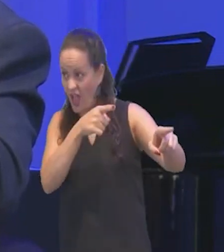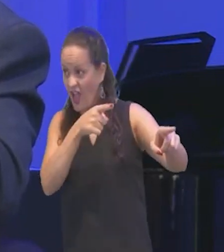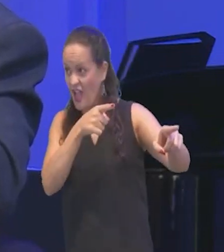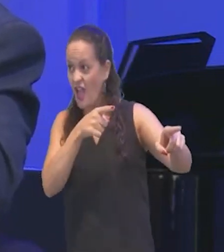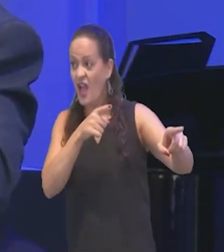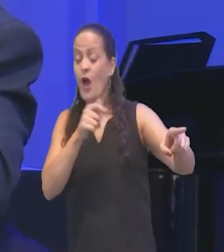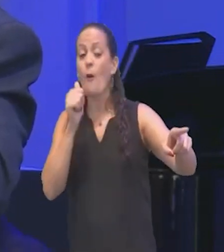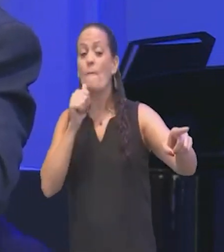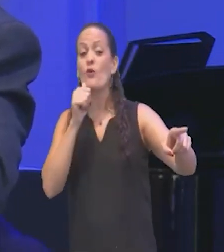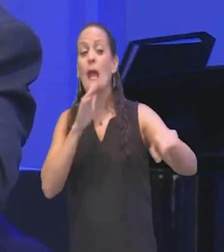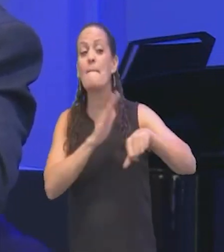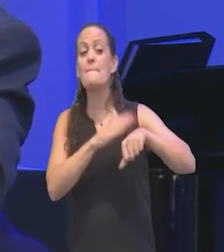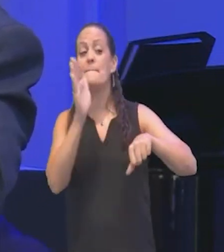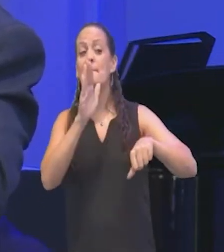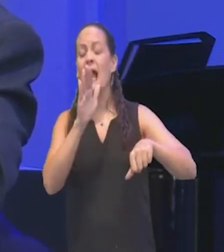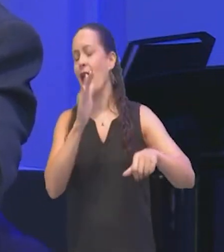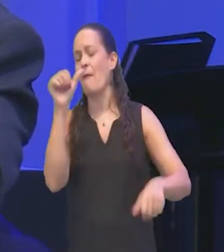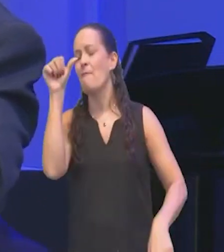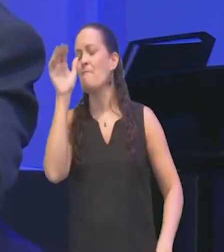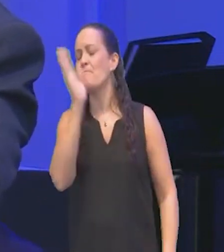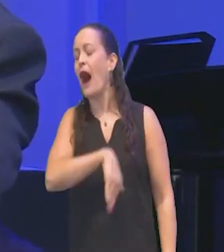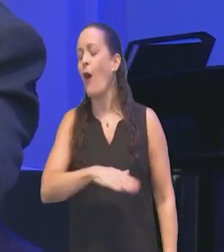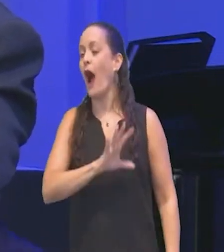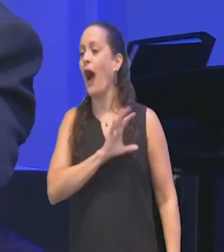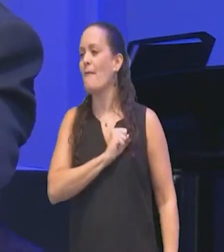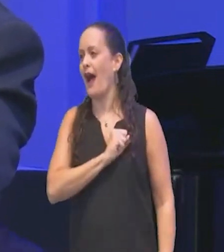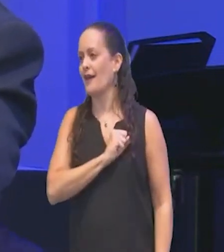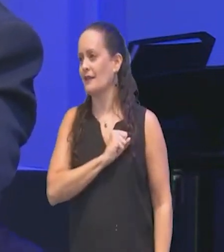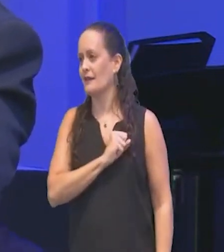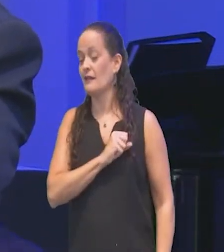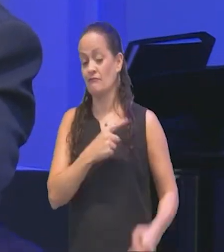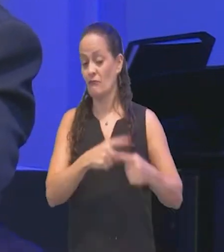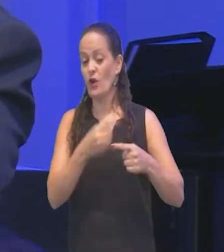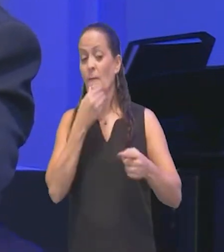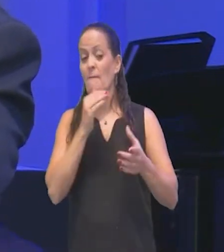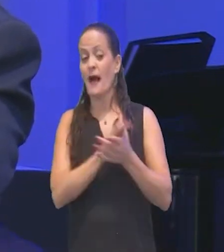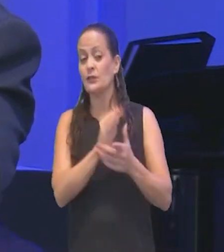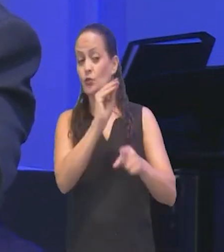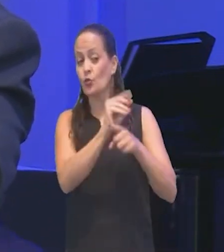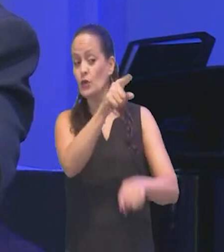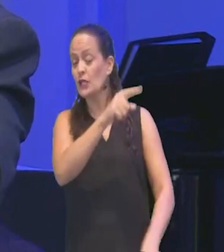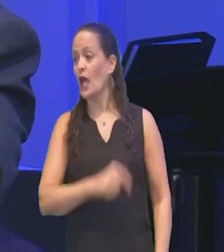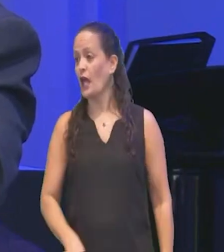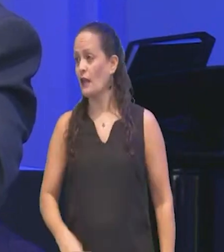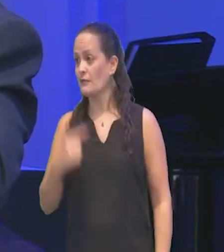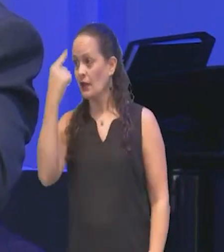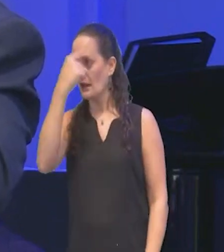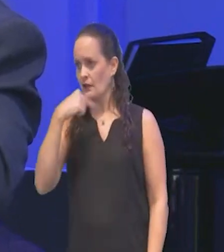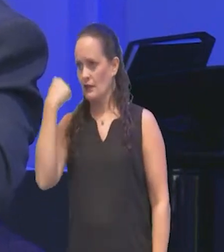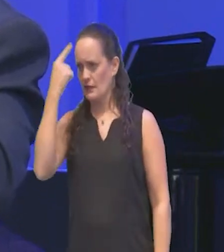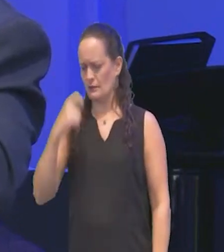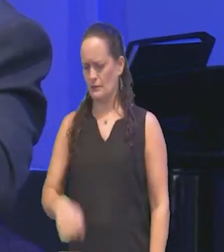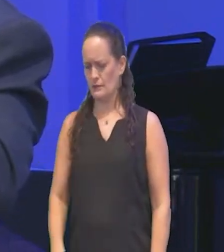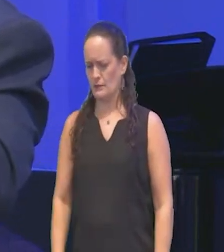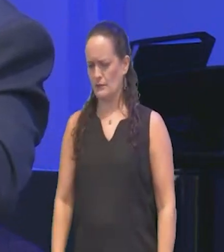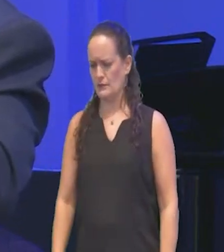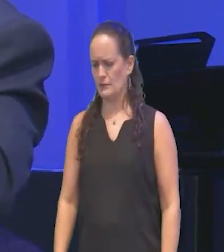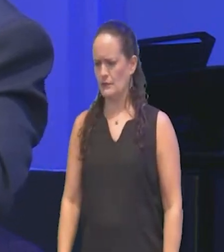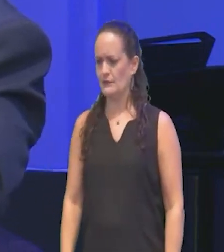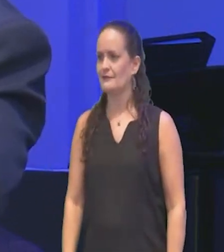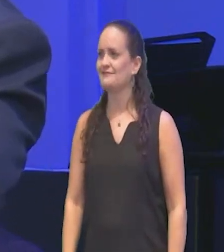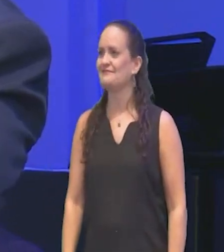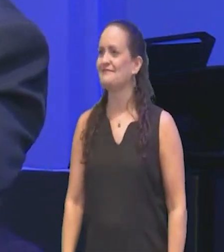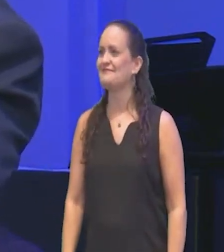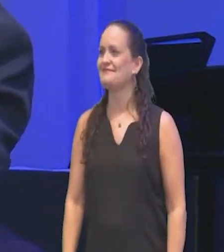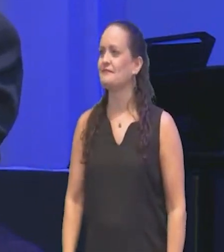amada, alguém falou isso. Vê só a cara dela, o marido não dá atenção para essa mulher. Foi o que alguém disse. E eu fiquei